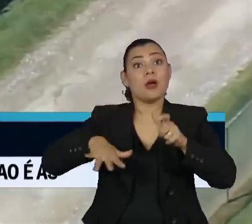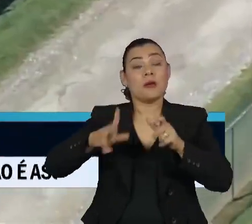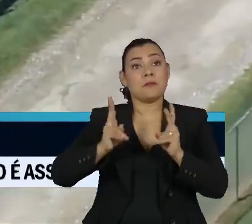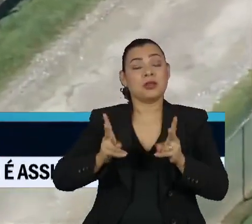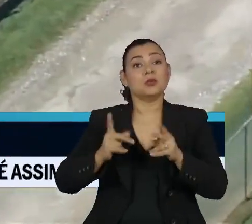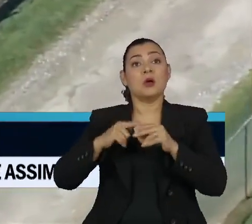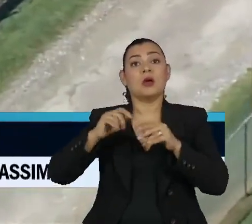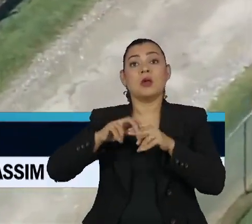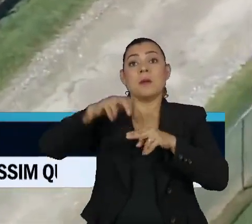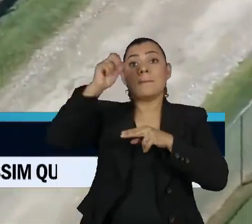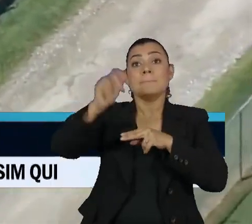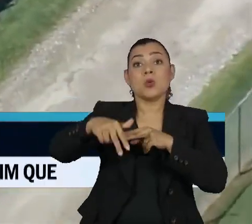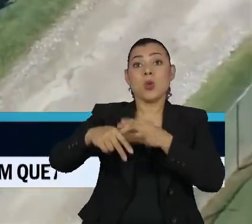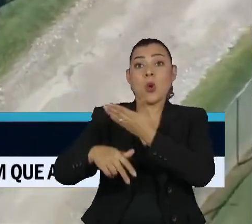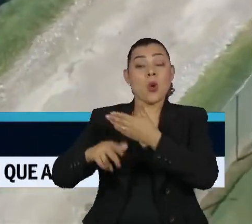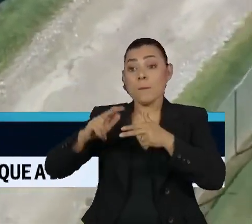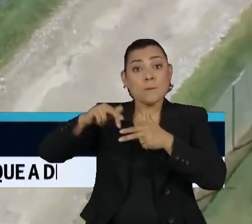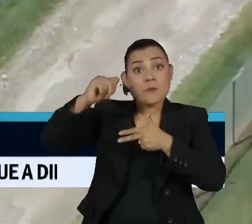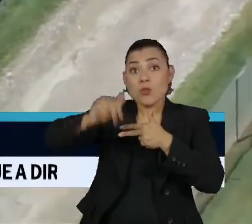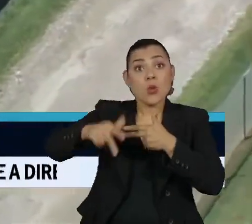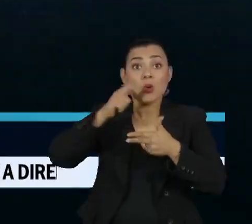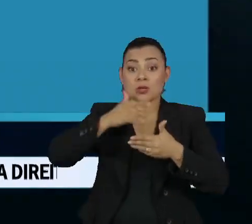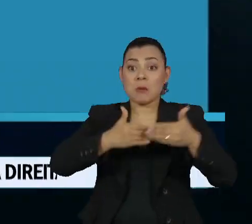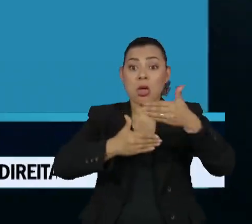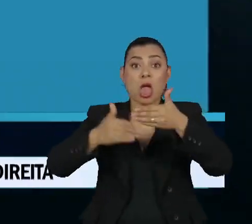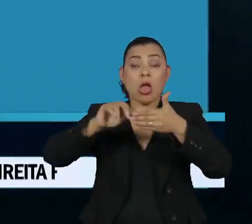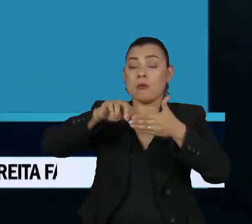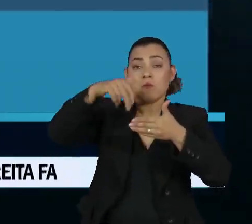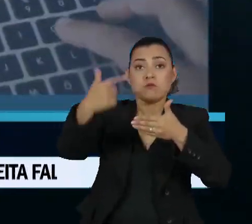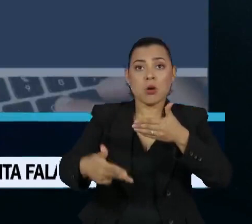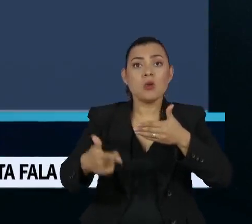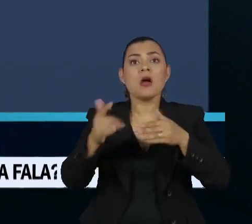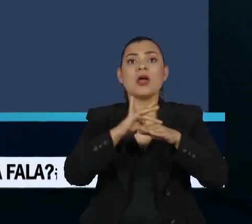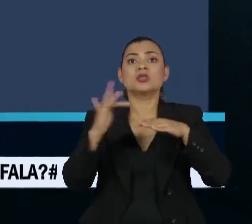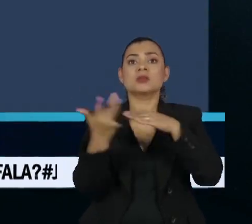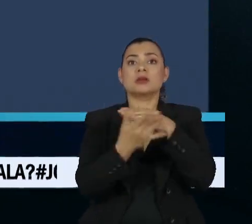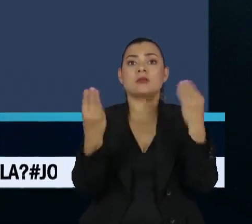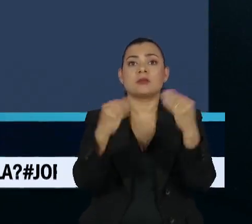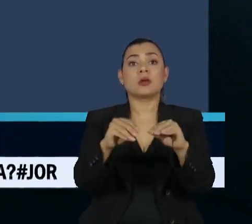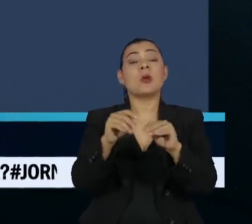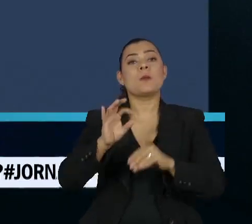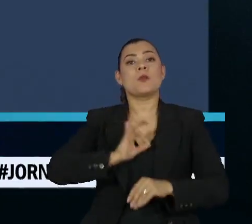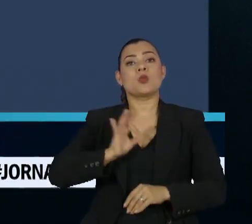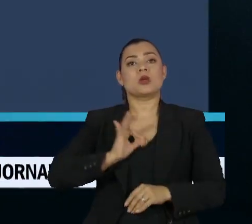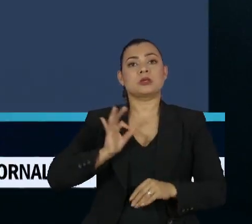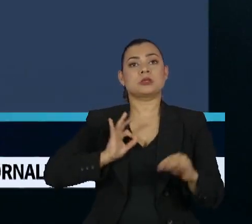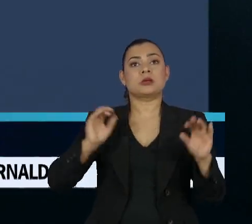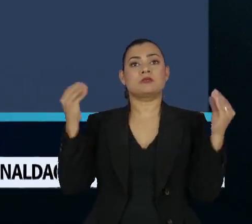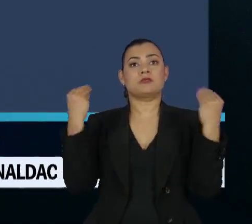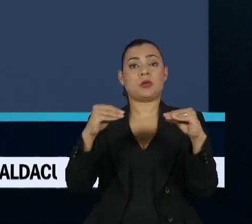e pular uma cerca de arame farpado. Nas redes sociais, a polícia da Pensilvânia